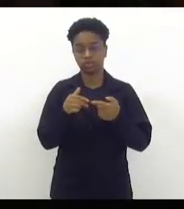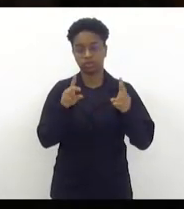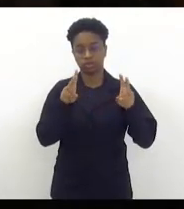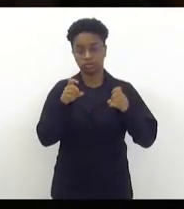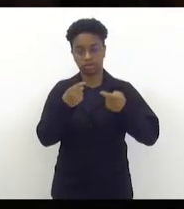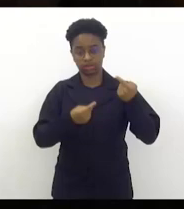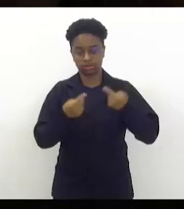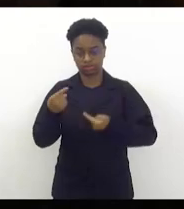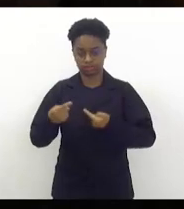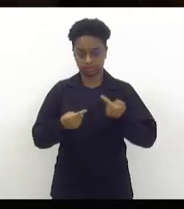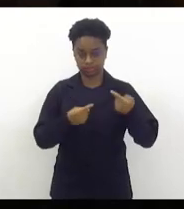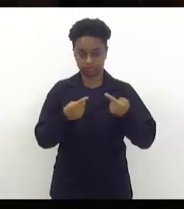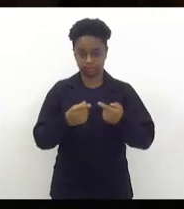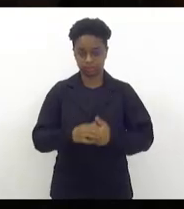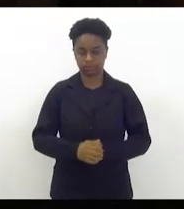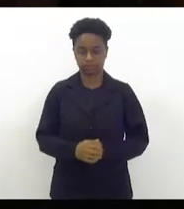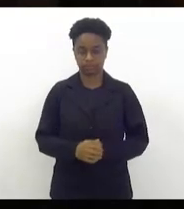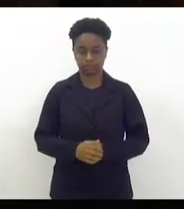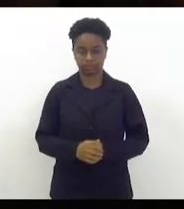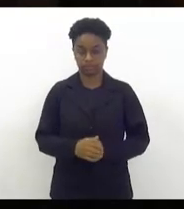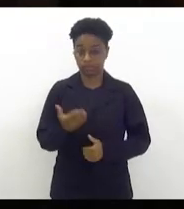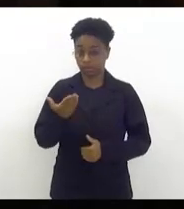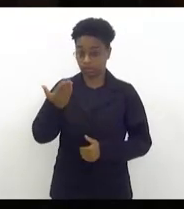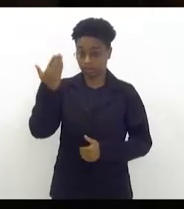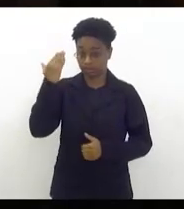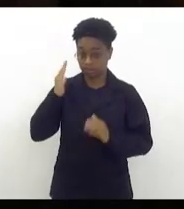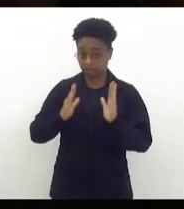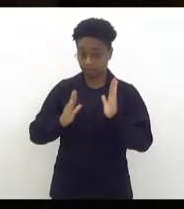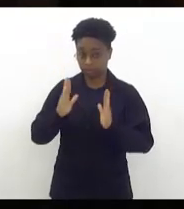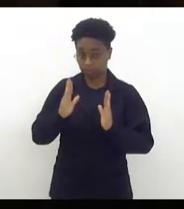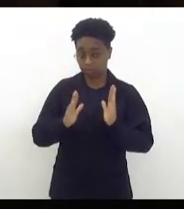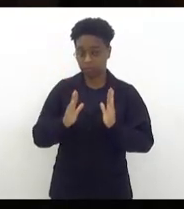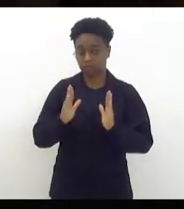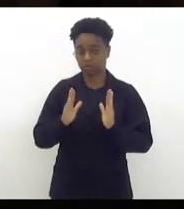dessa polêmica. Na época que o